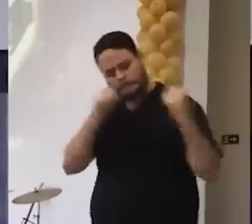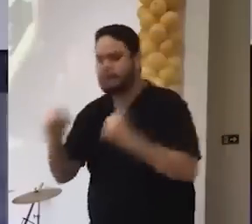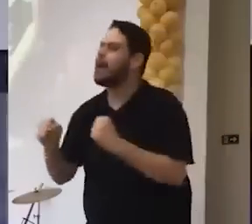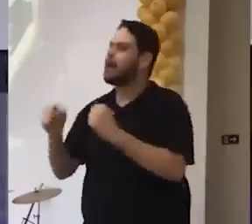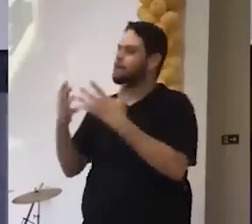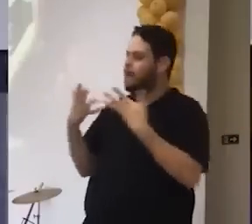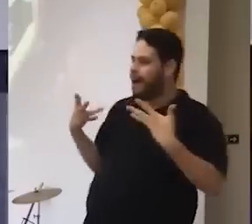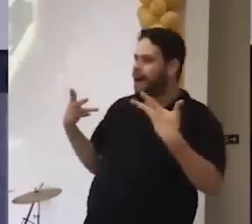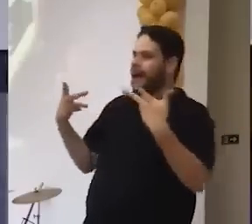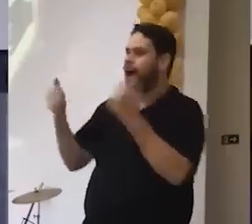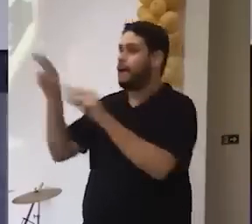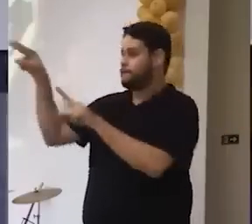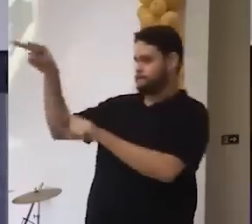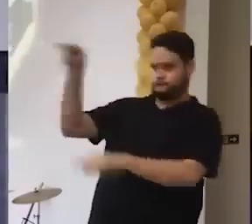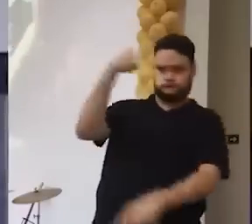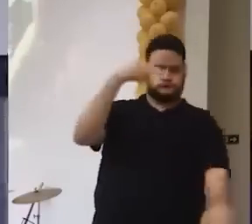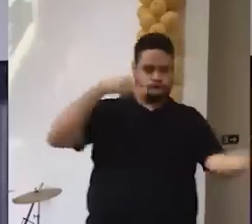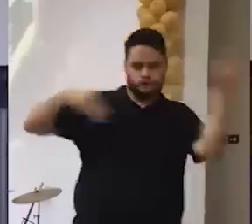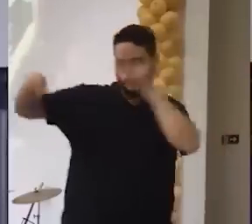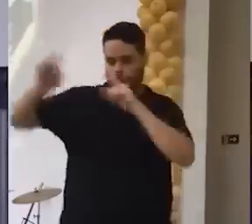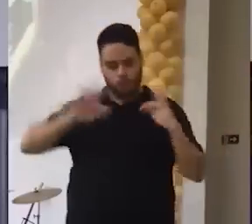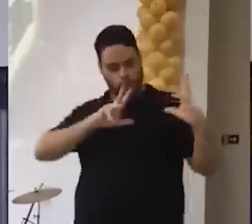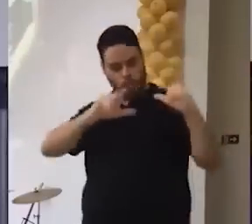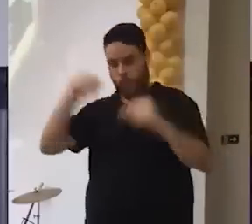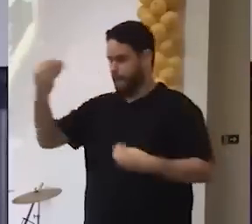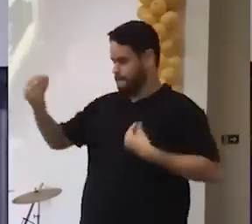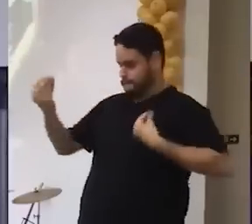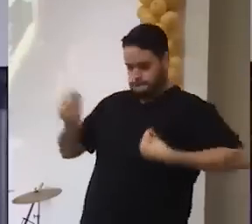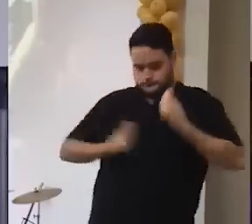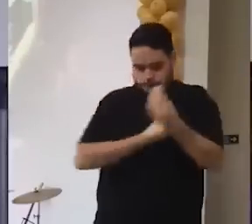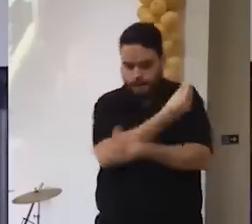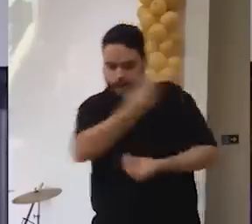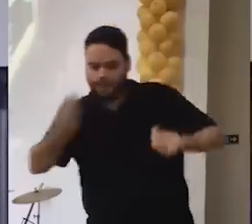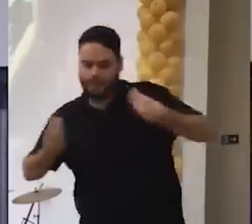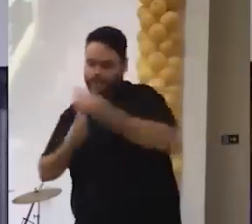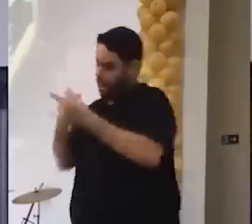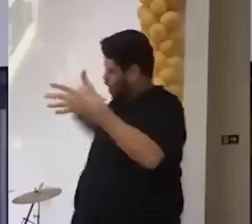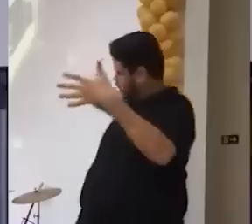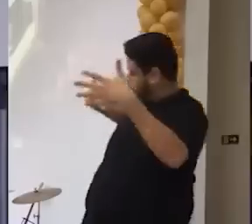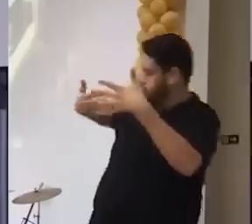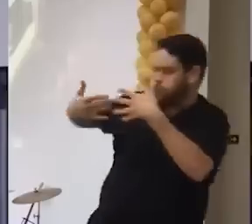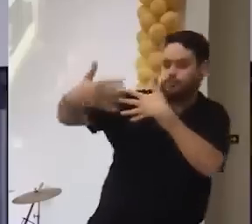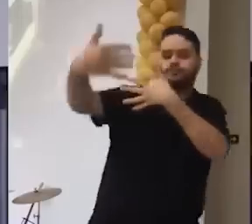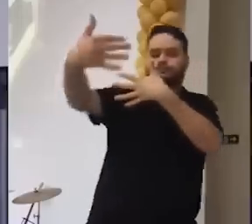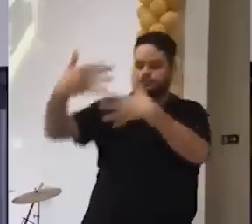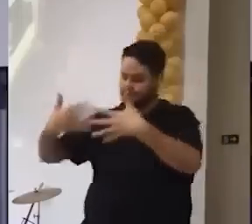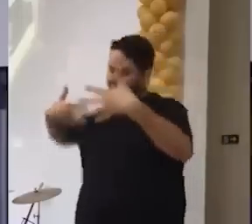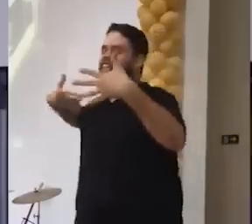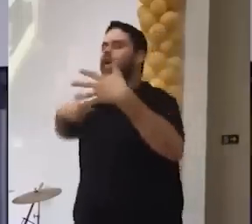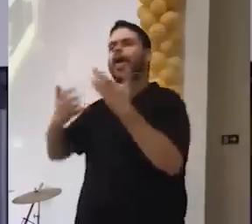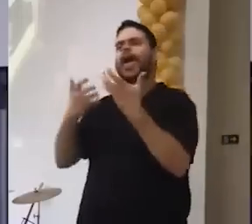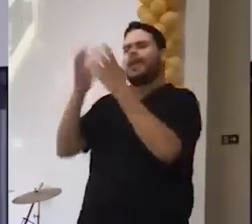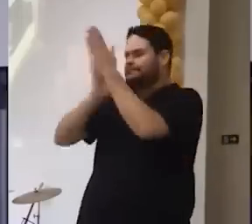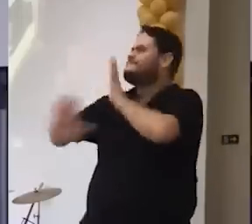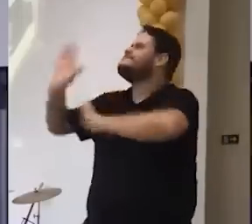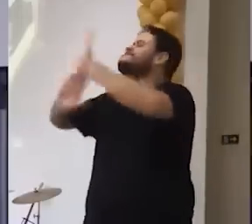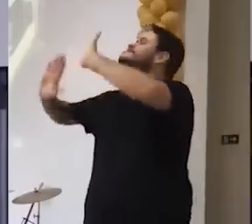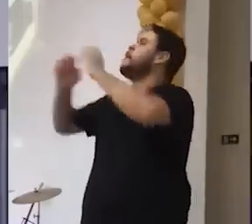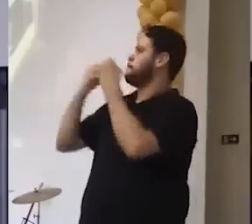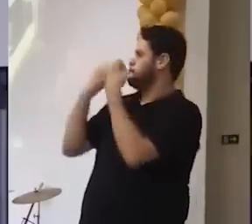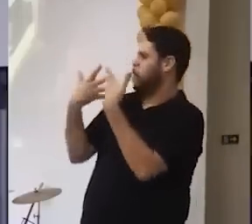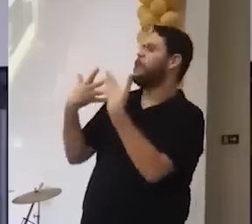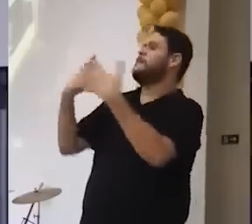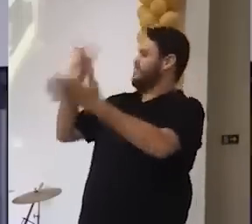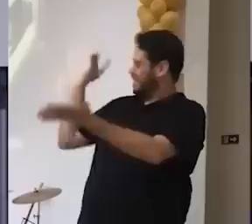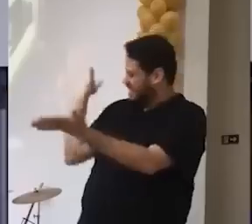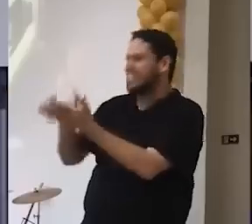Deus onisciente, tu és o Deus onipresente, tu és o Deus transcendente, tu és o Deus soberano. Eu quero te adorar porque tu és bom, porque tu és